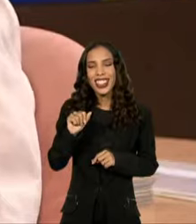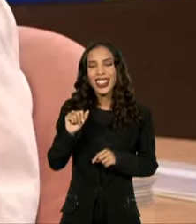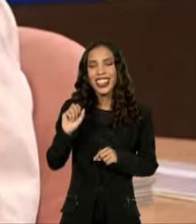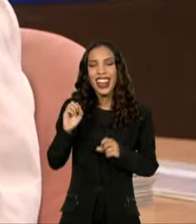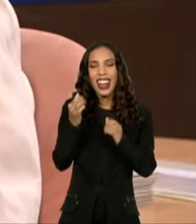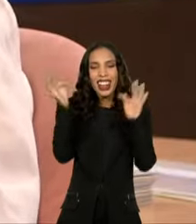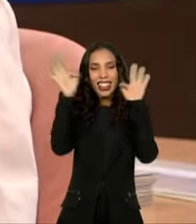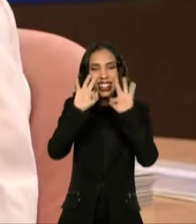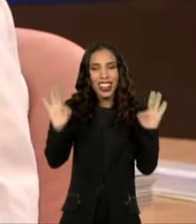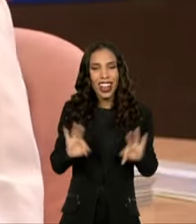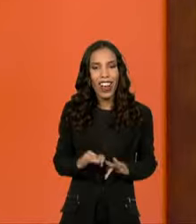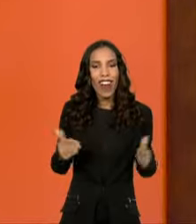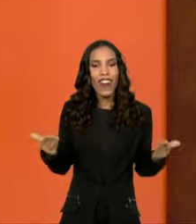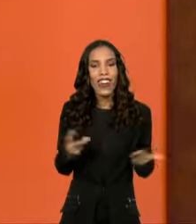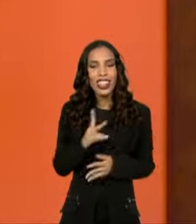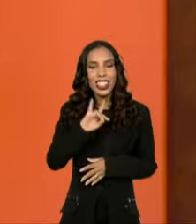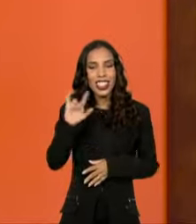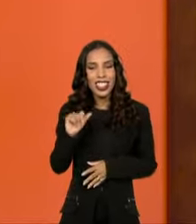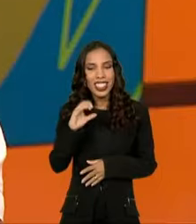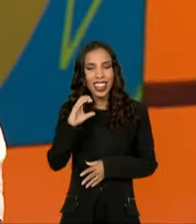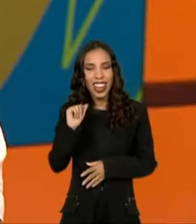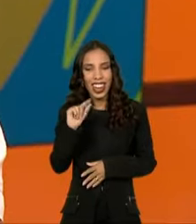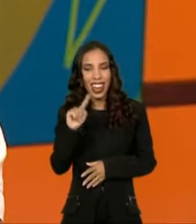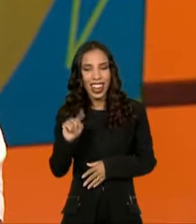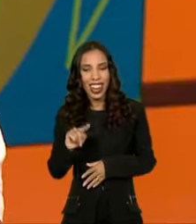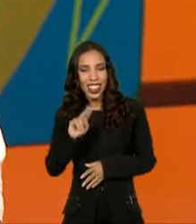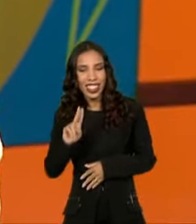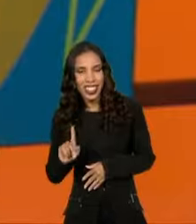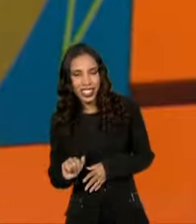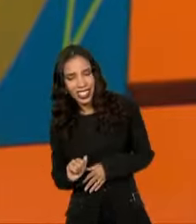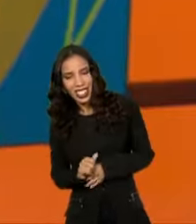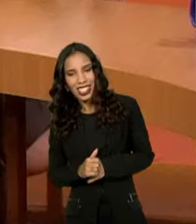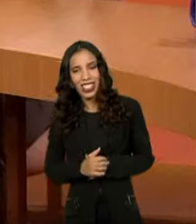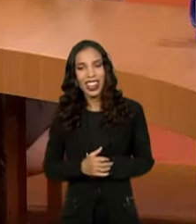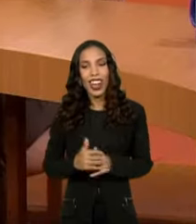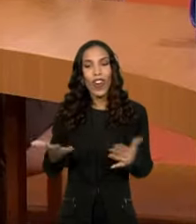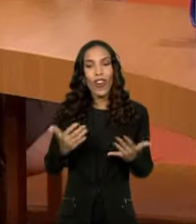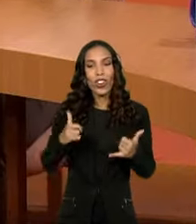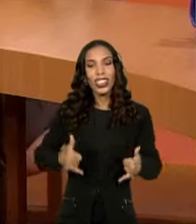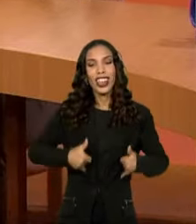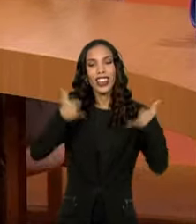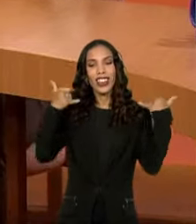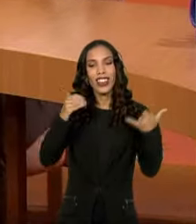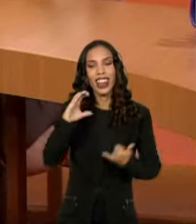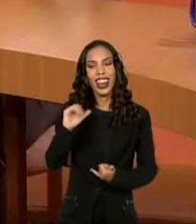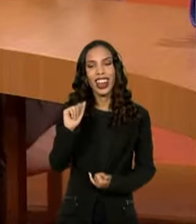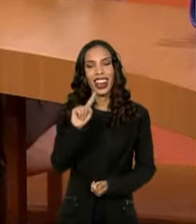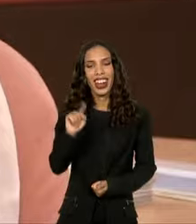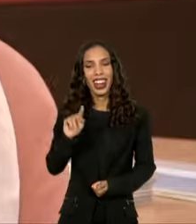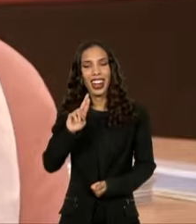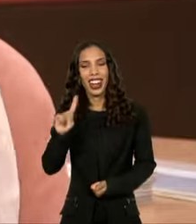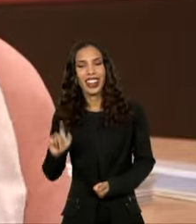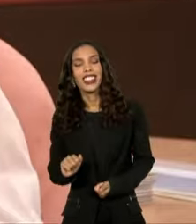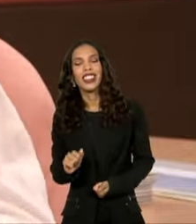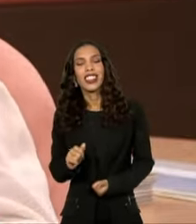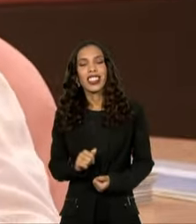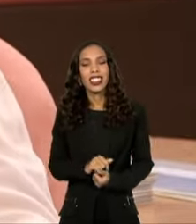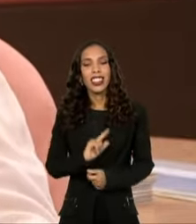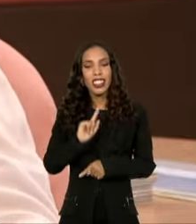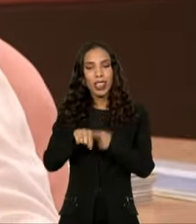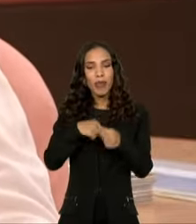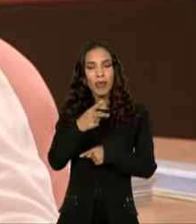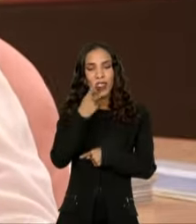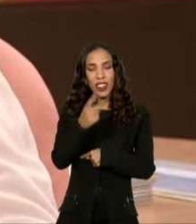que é Hoje é Dia dele. A primeira vez. Barão, hoje é Dia de Cazuza. Hoje é aniversário de Caju. Caju, meu amor. Vamos falar dele